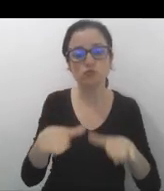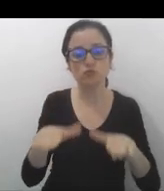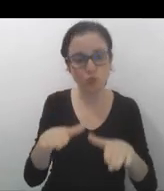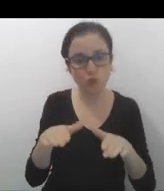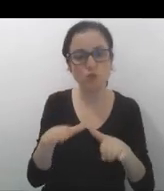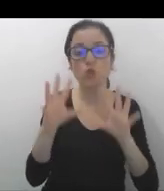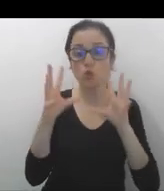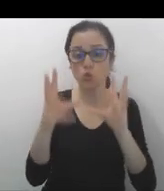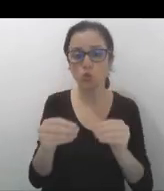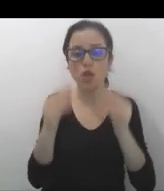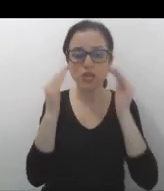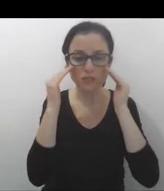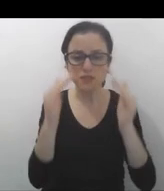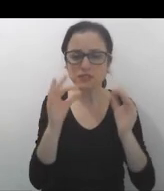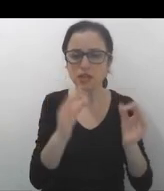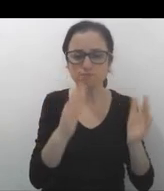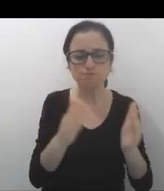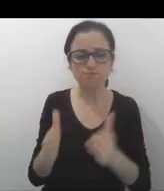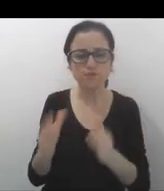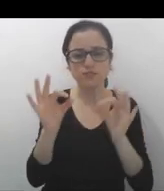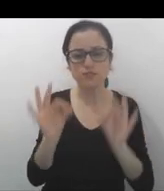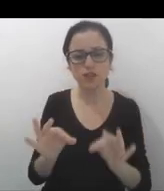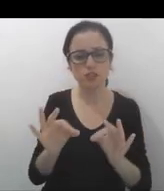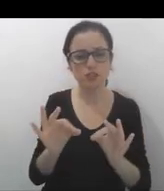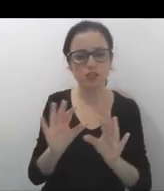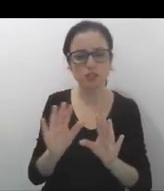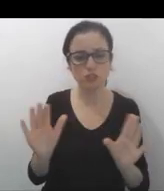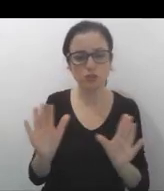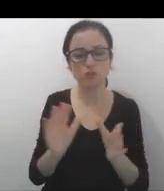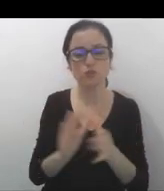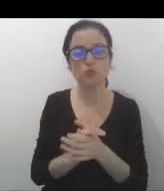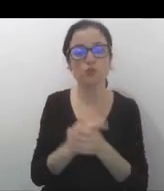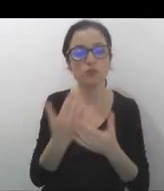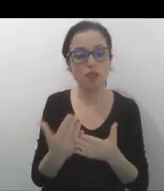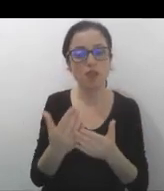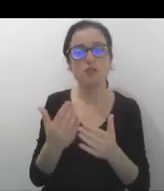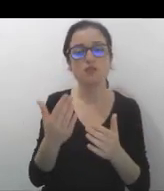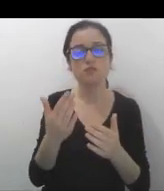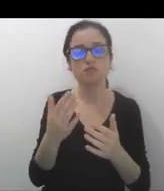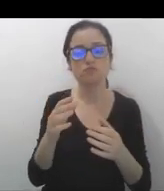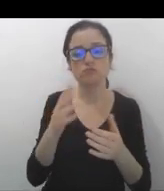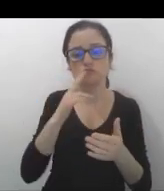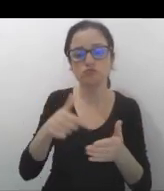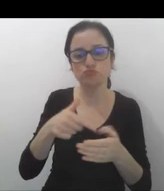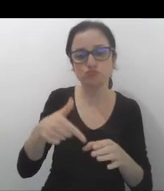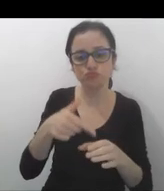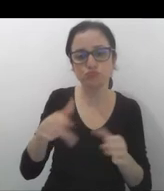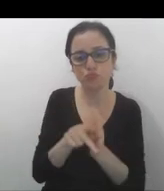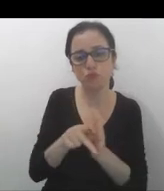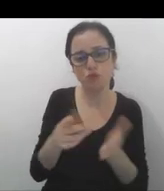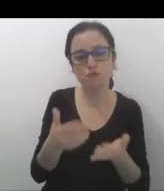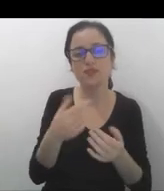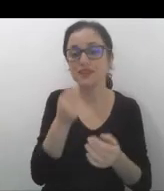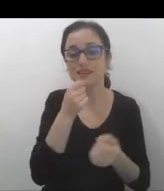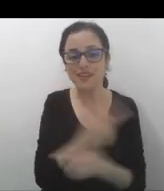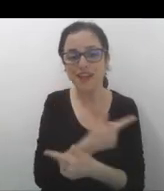máquina de costura, e todas elas respeitam certos preceitos de rigor formal,